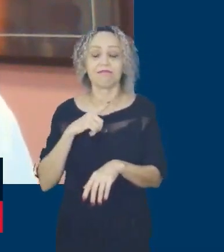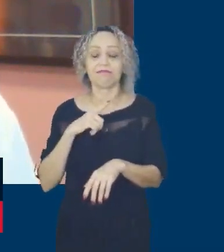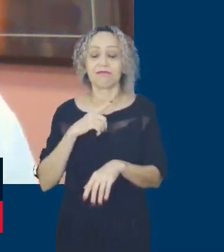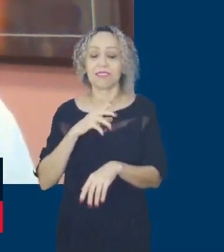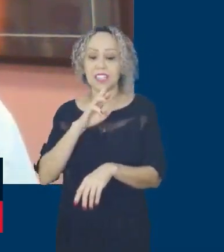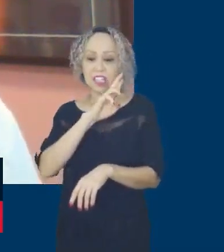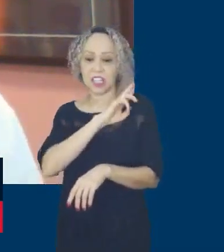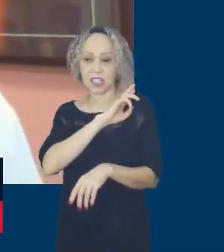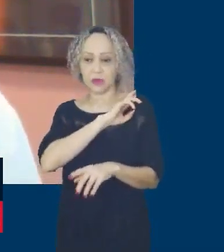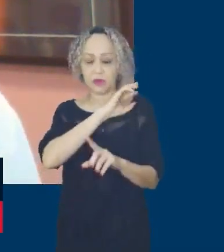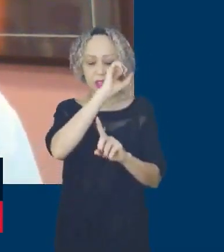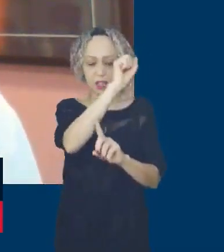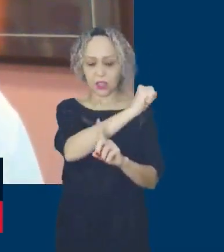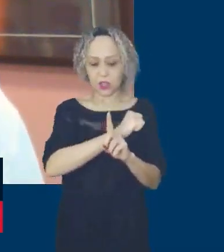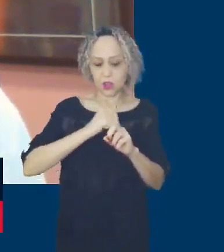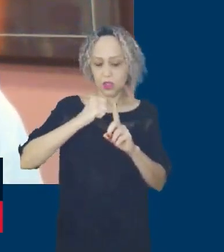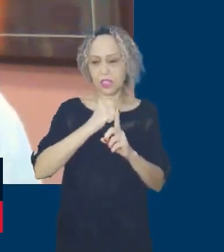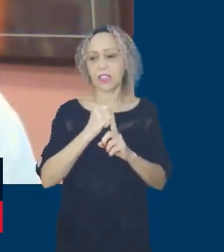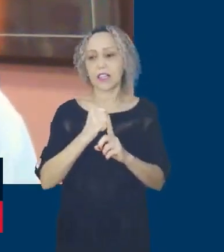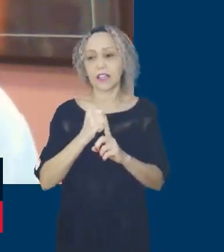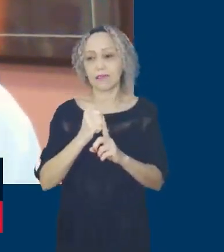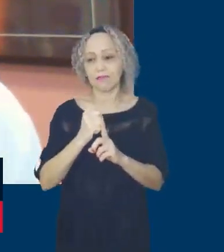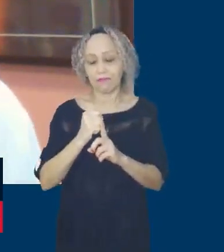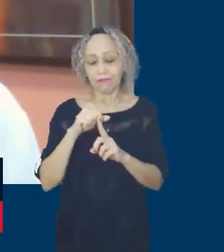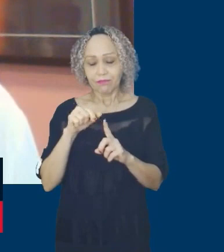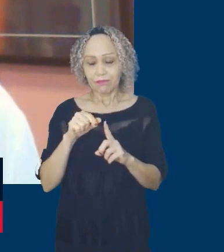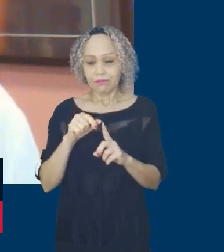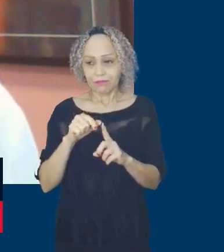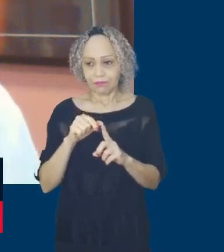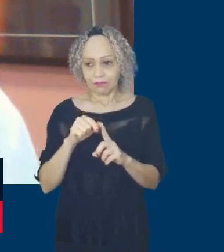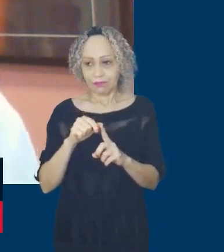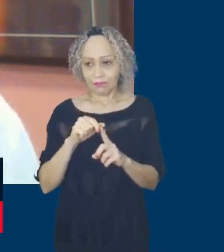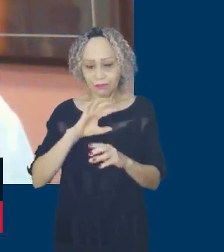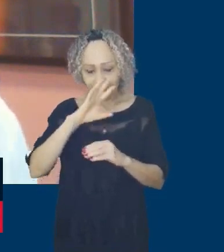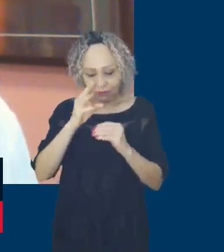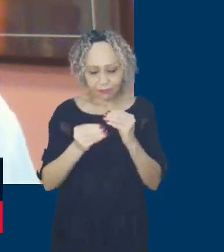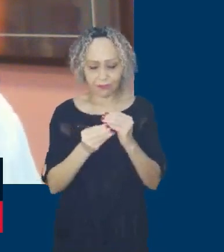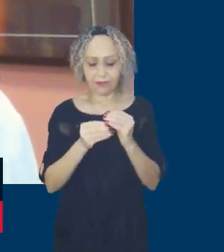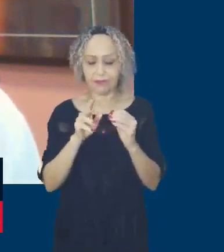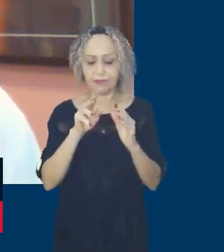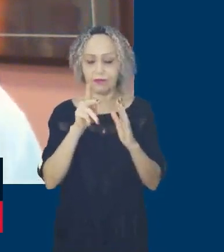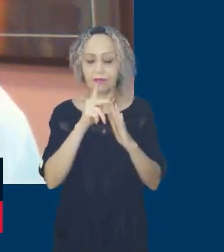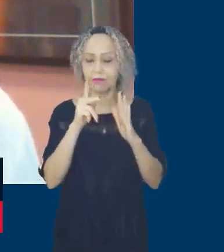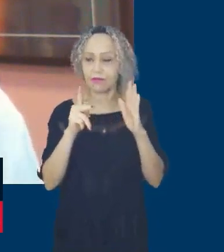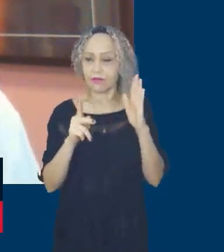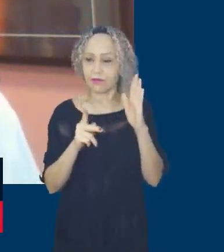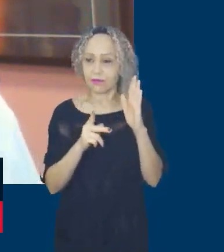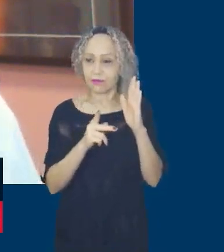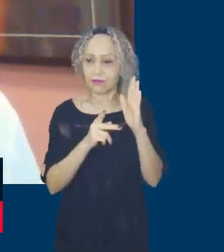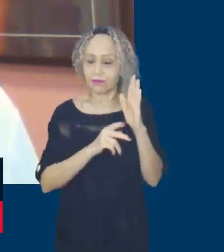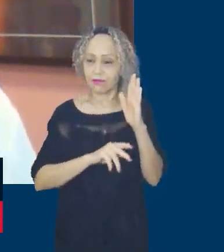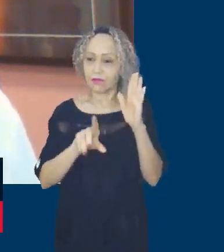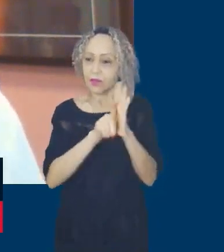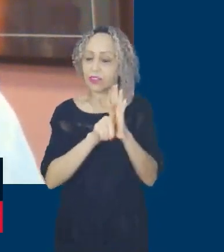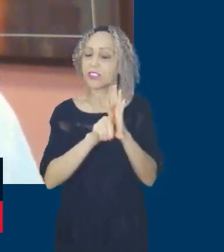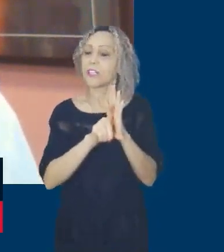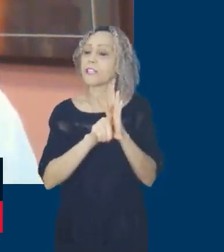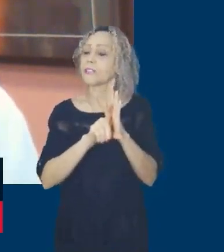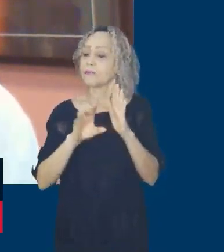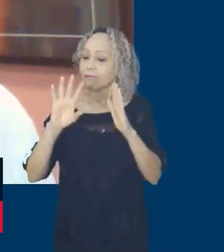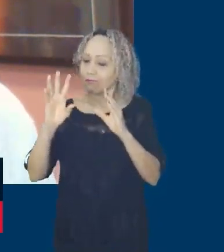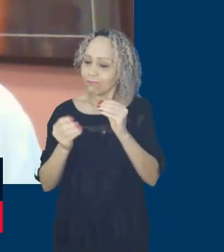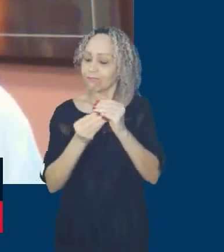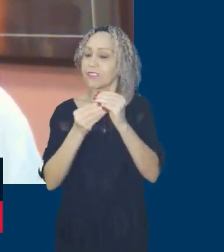projeto, a essa lei, garantindo que também seja colocado como um